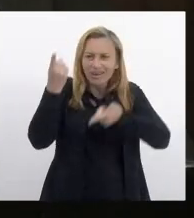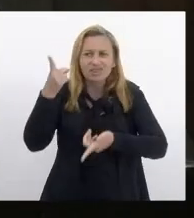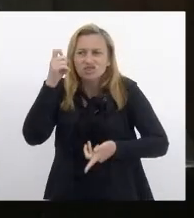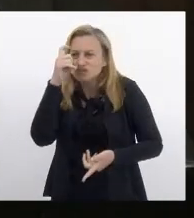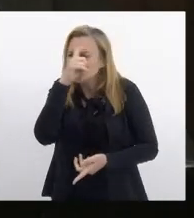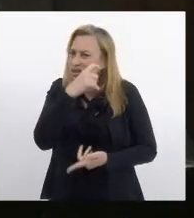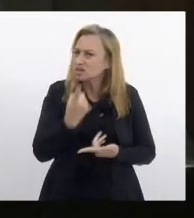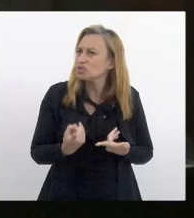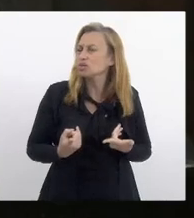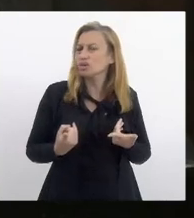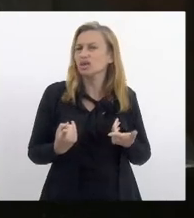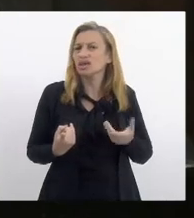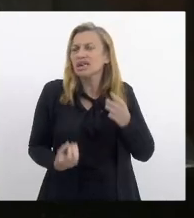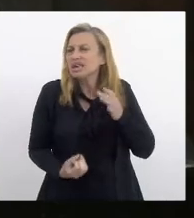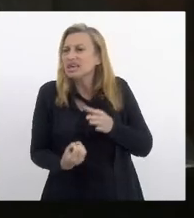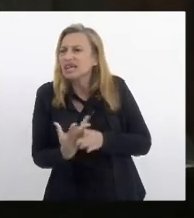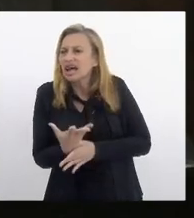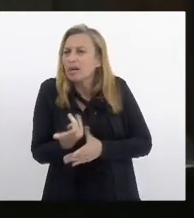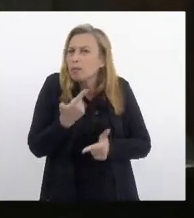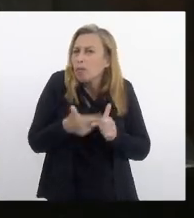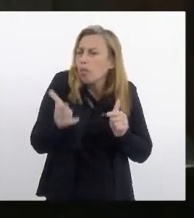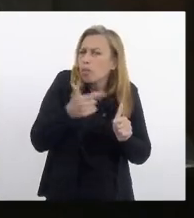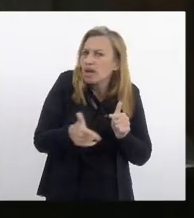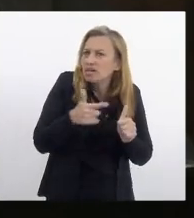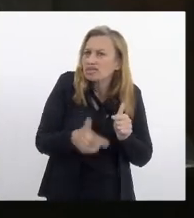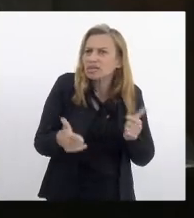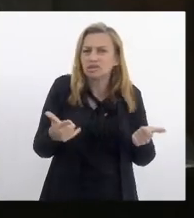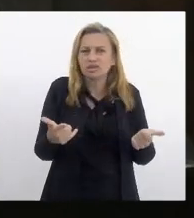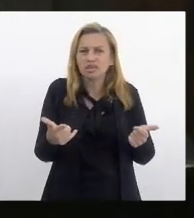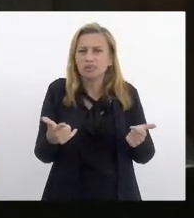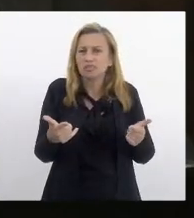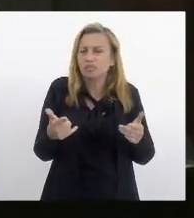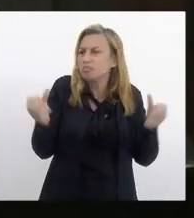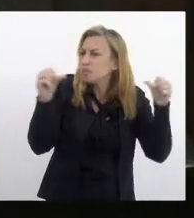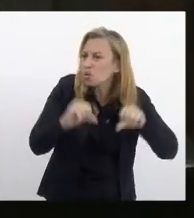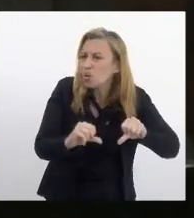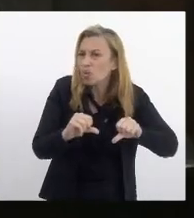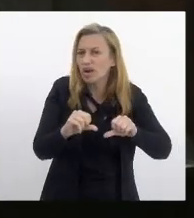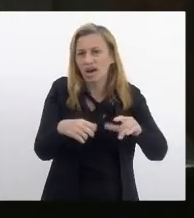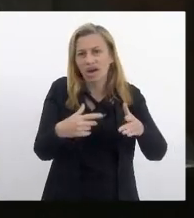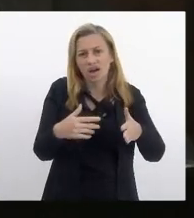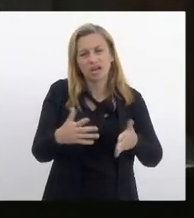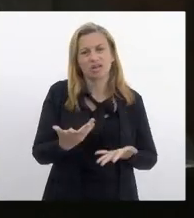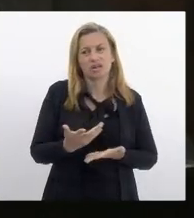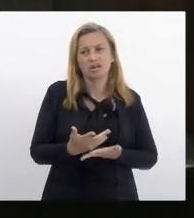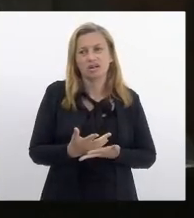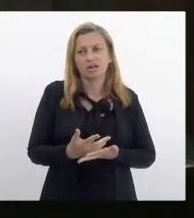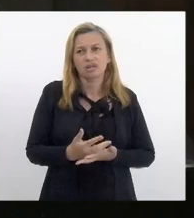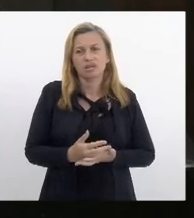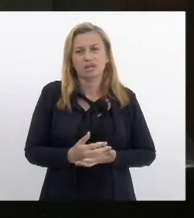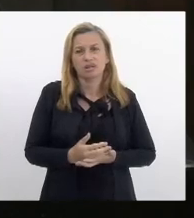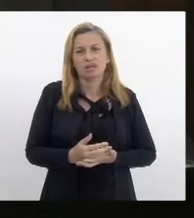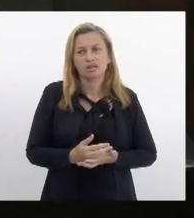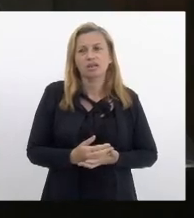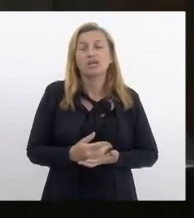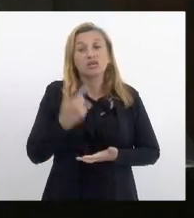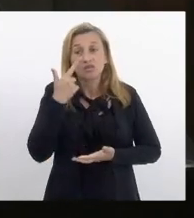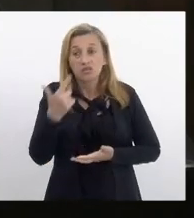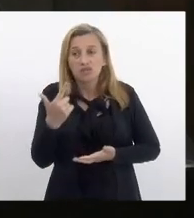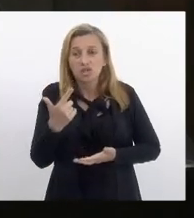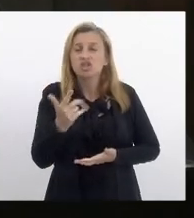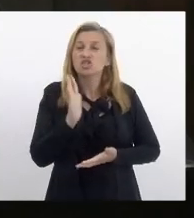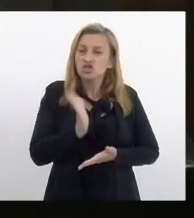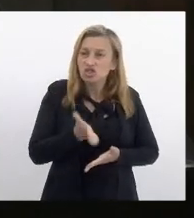dificuldades, criar probleminhas, burocratizar, obstaculizar, tendo em vista um quadro que